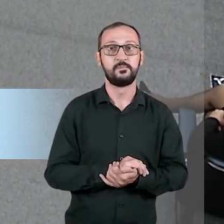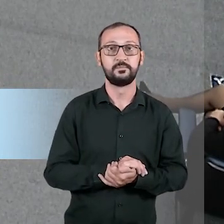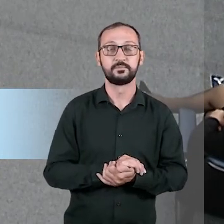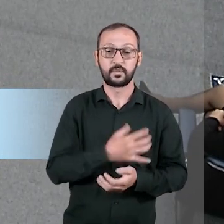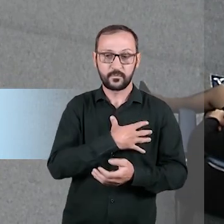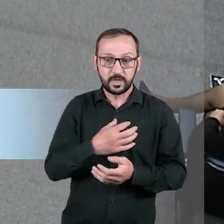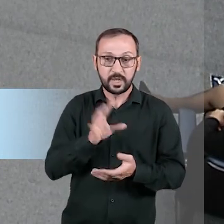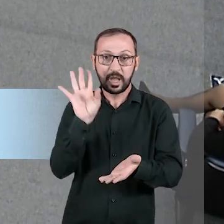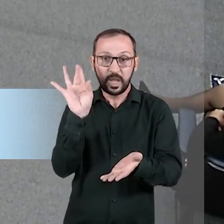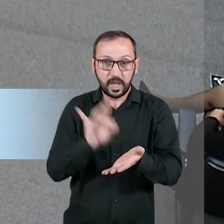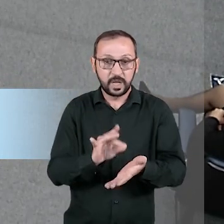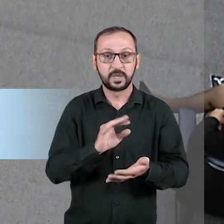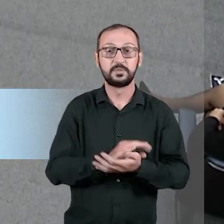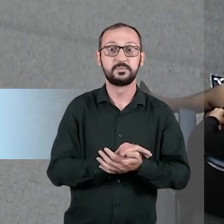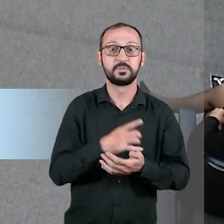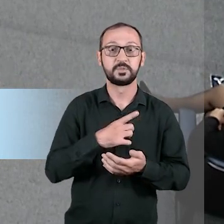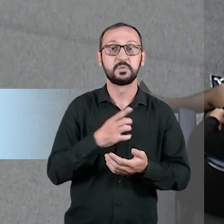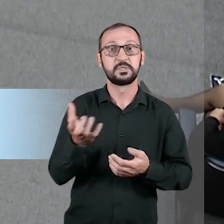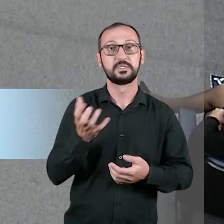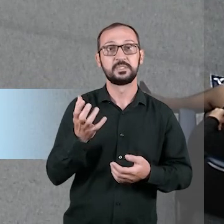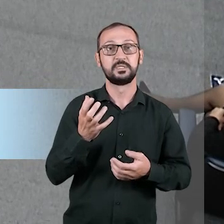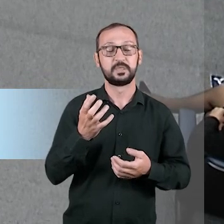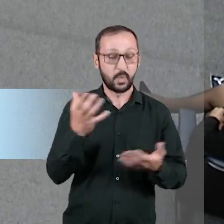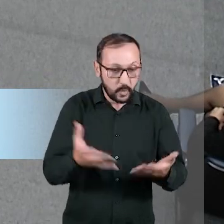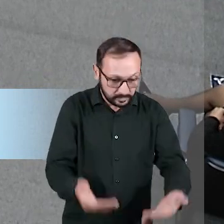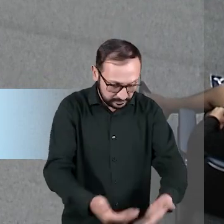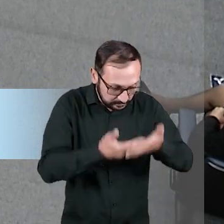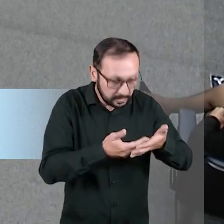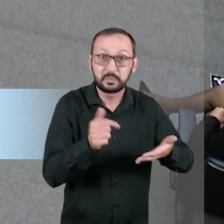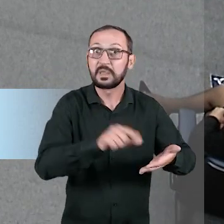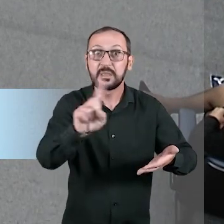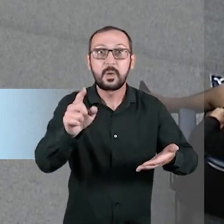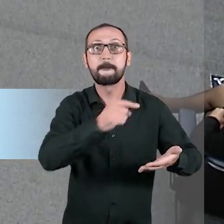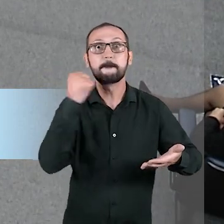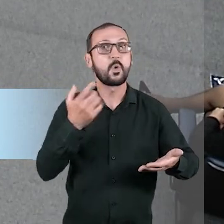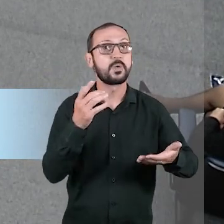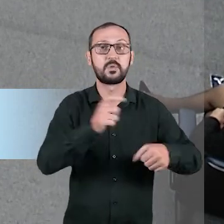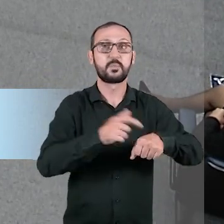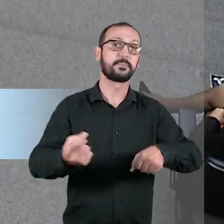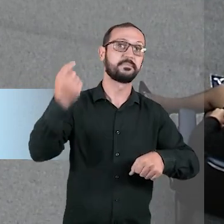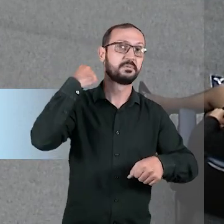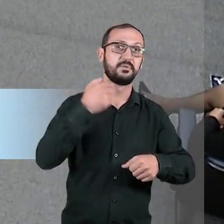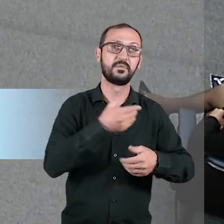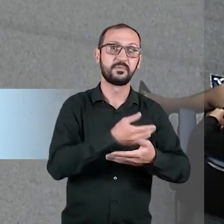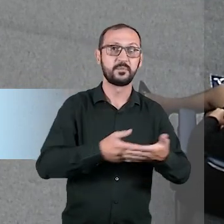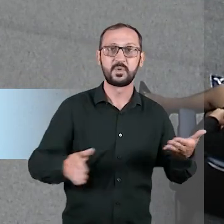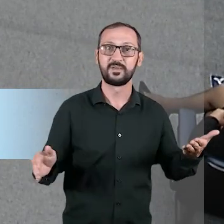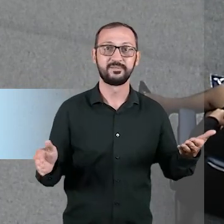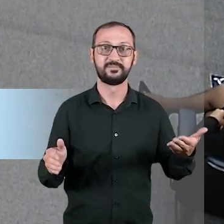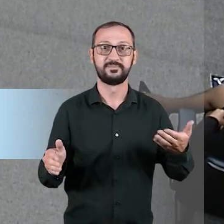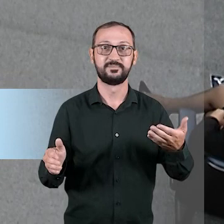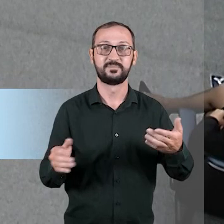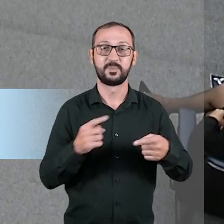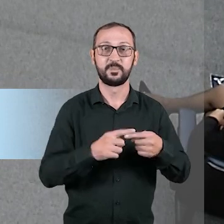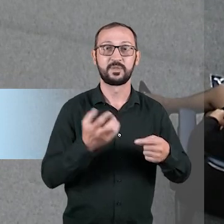Não, meu filho real, o que eu queria, não está aqui. Ele morreu, ele ficou em algum momento, né?